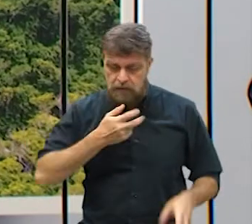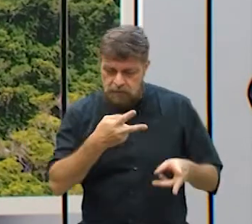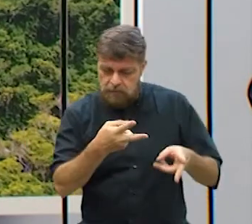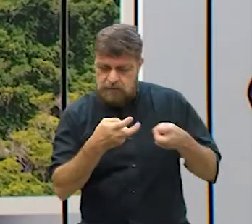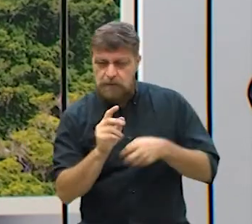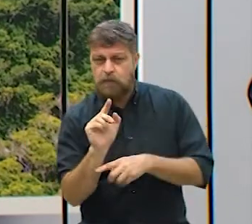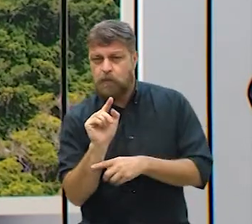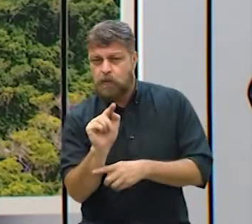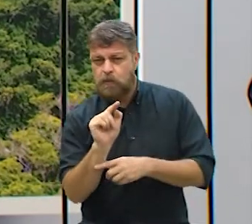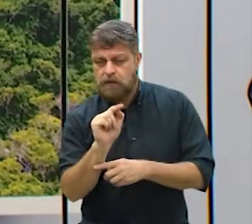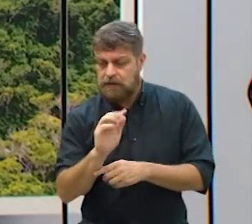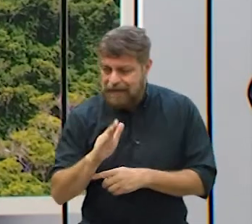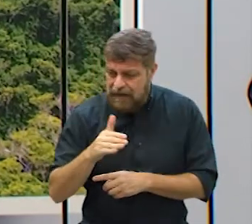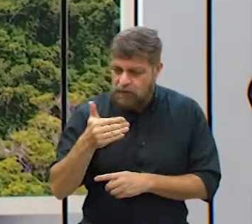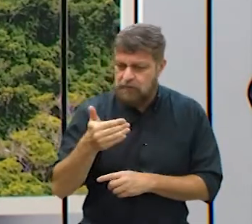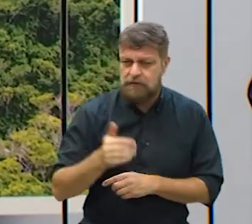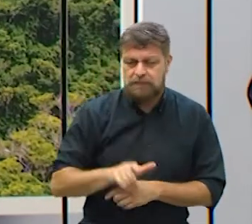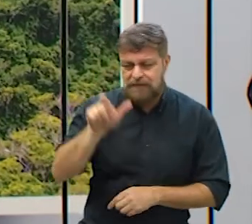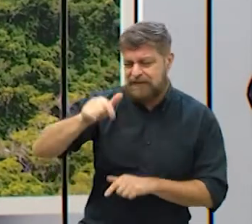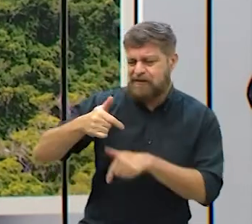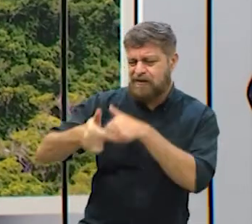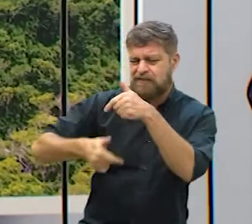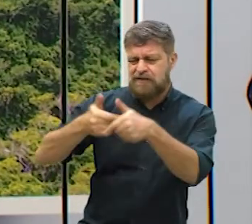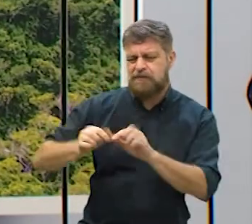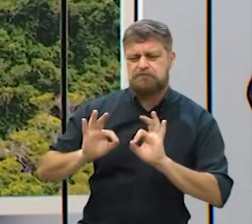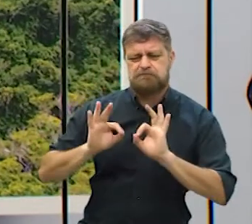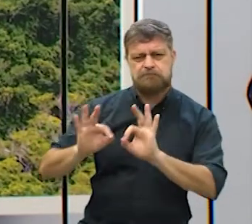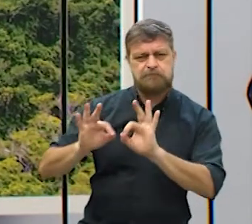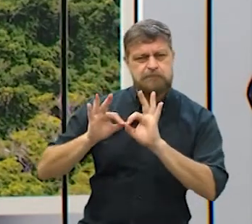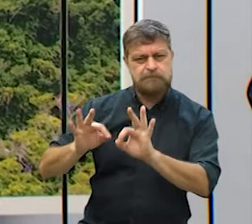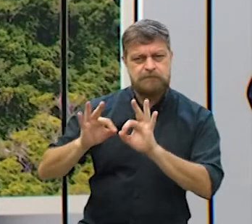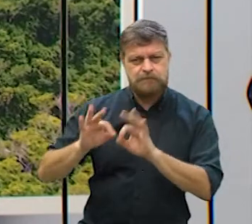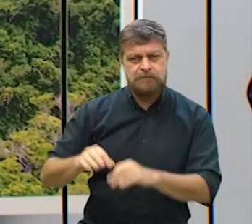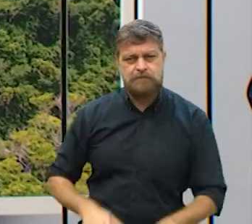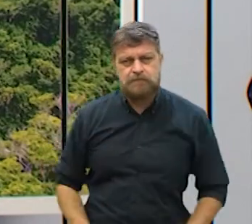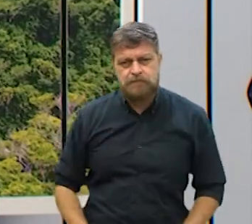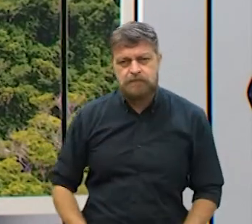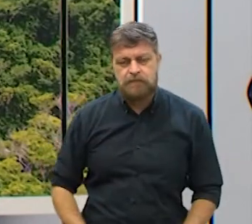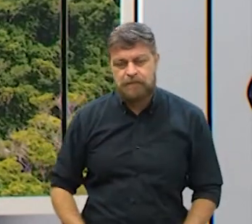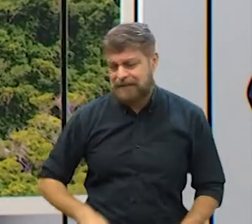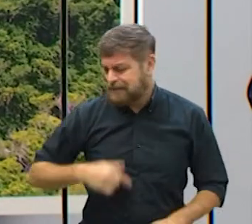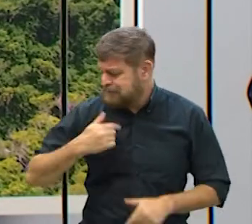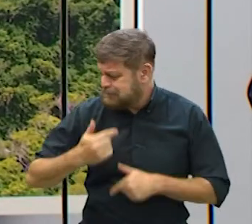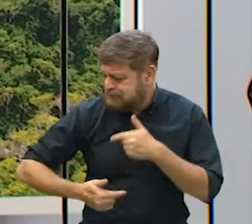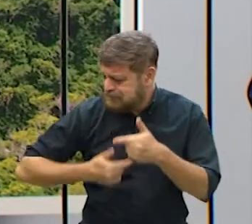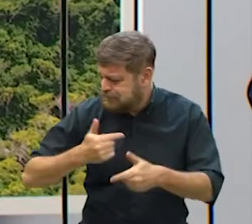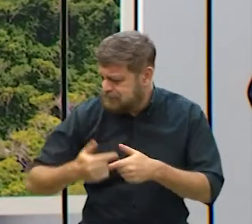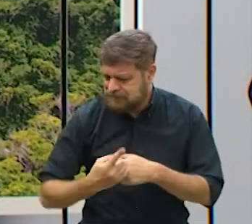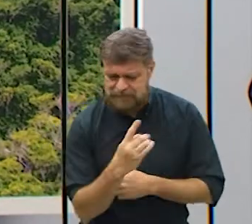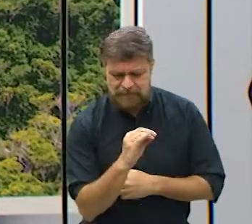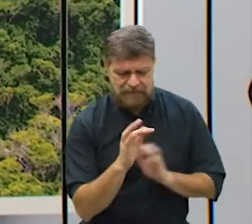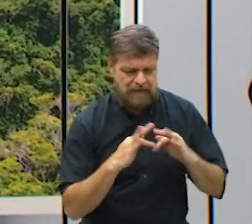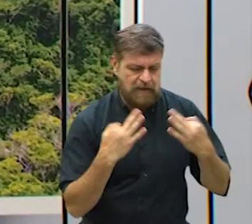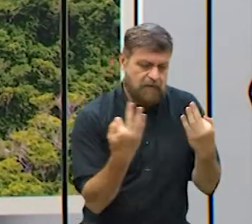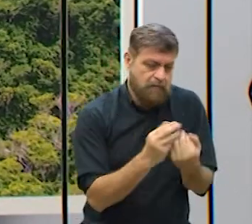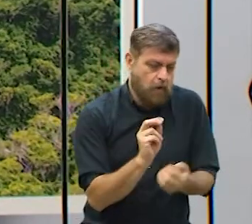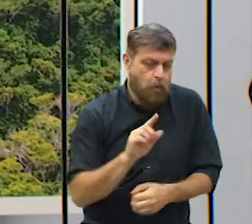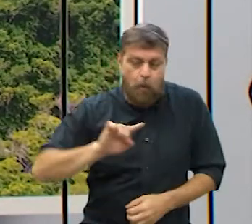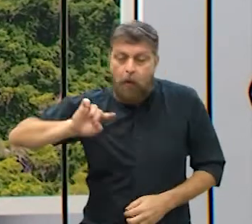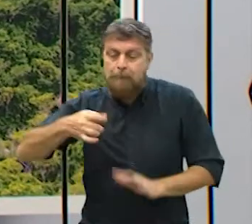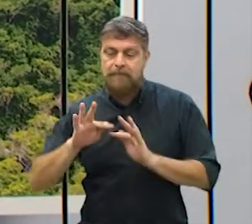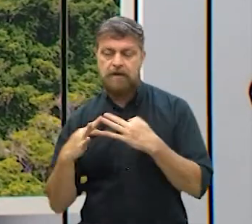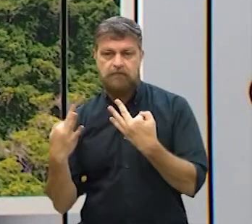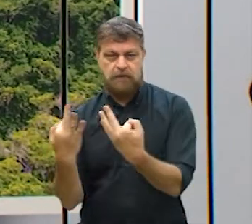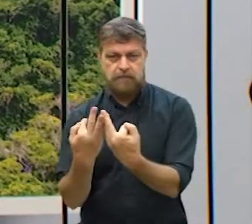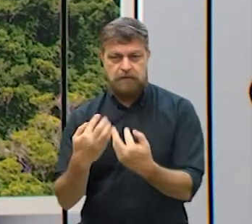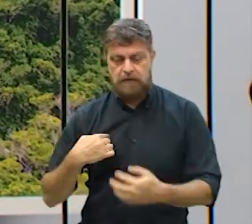vejo, então, o quanto vale esse trabalho deles. Agora, o trabalho deles é insano. Seja para 10 famílias ou para 1.000 famílias.